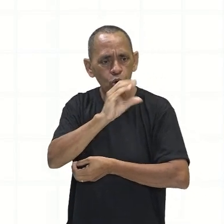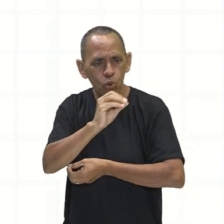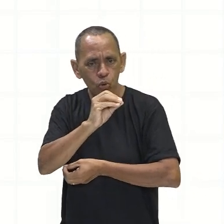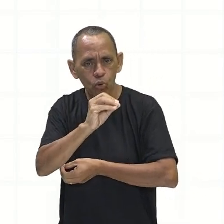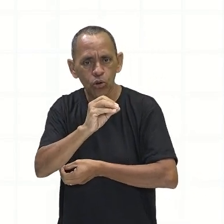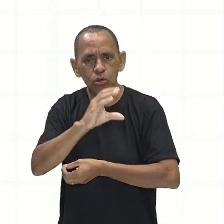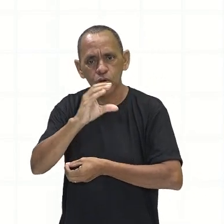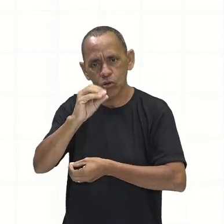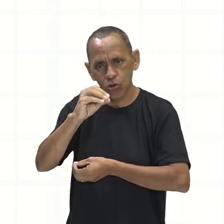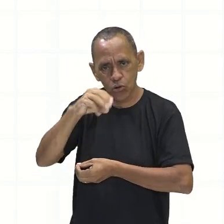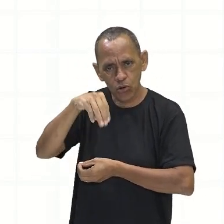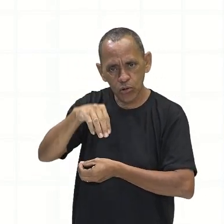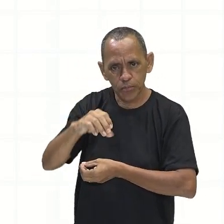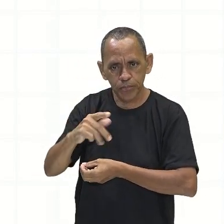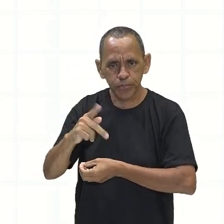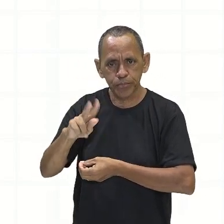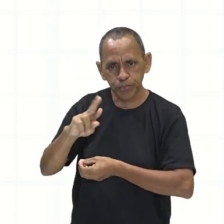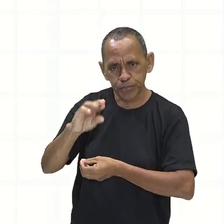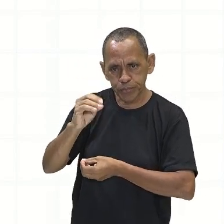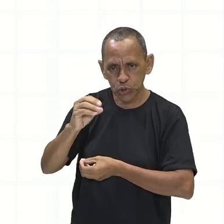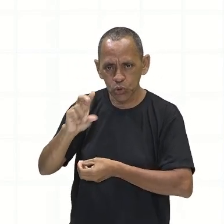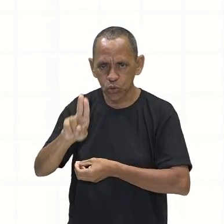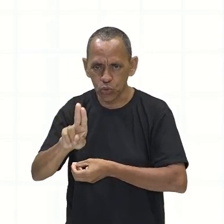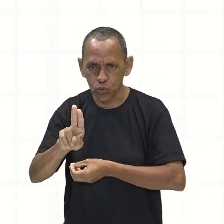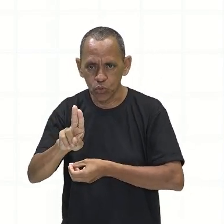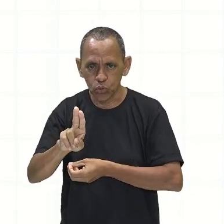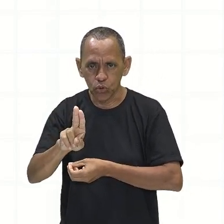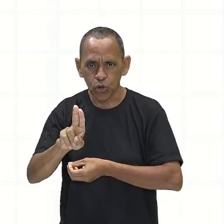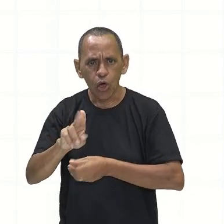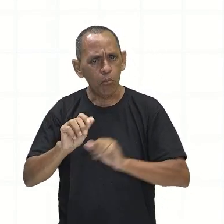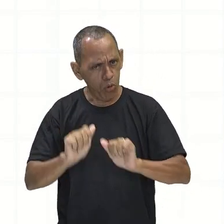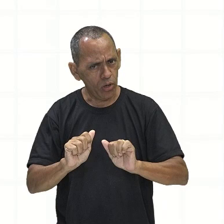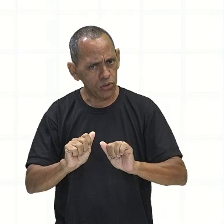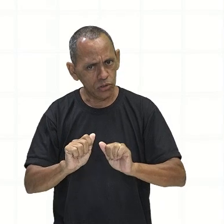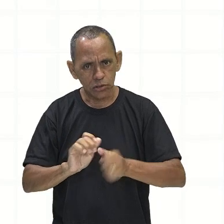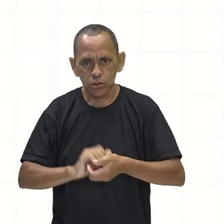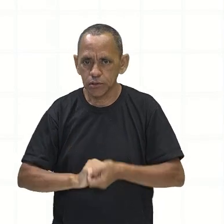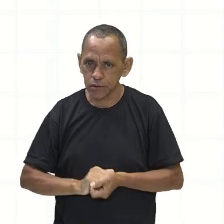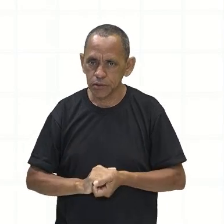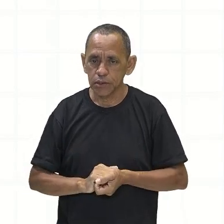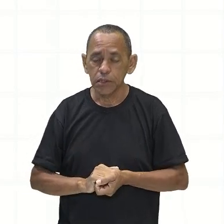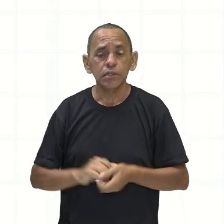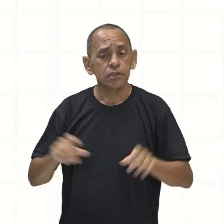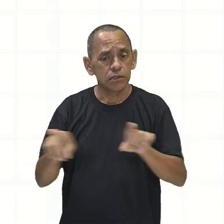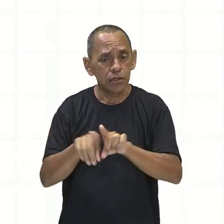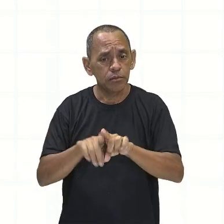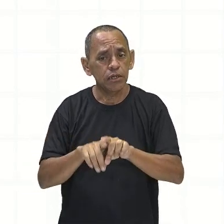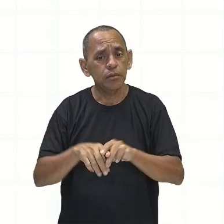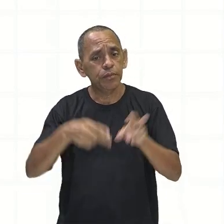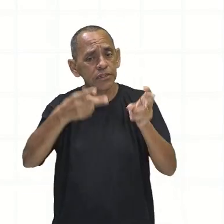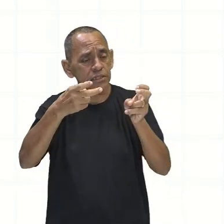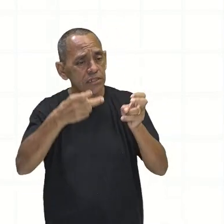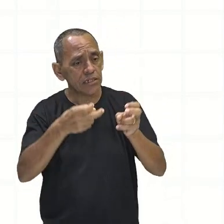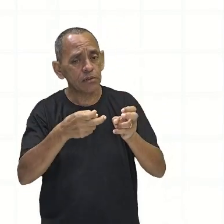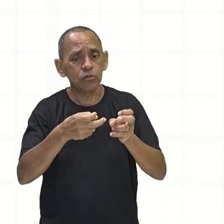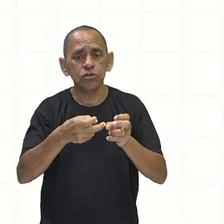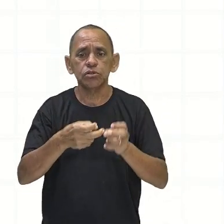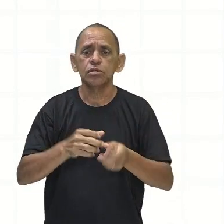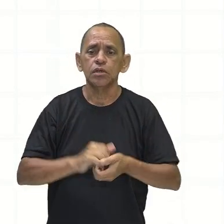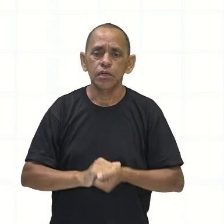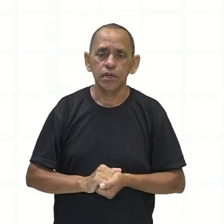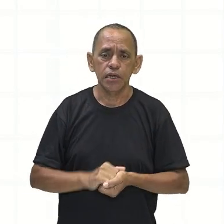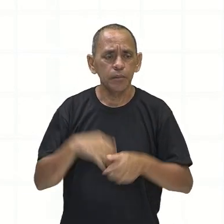se fosse o calção, porque calção é masculino. E assim sucessivamente, ok? Então temos esses casos aí, primeira